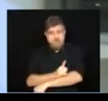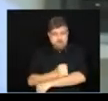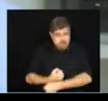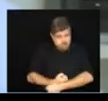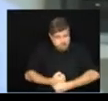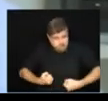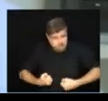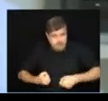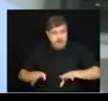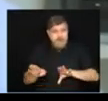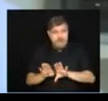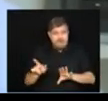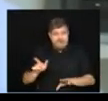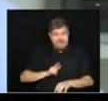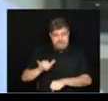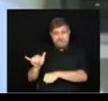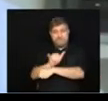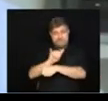enfim,